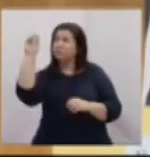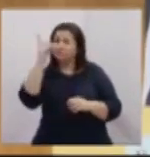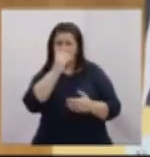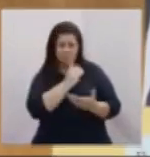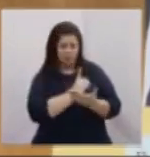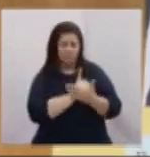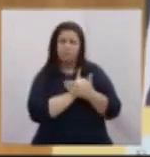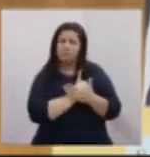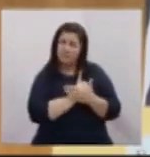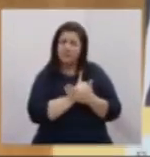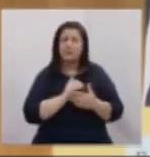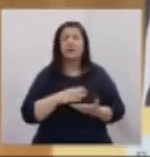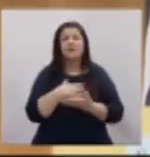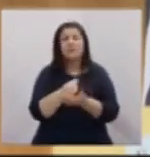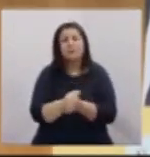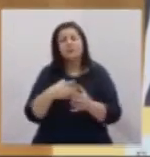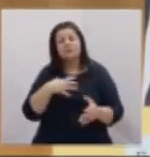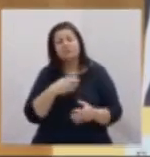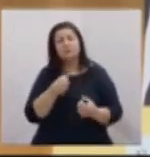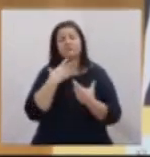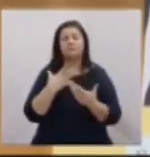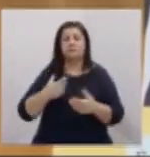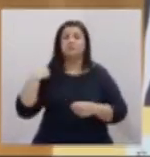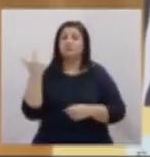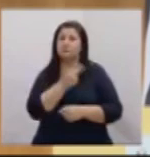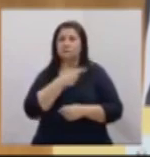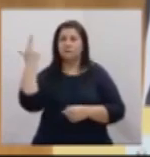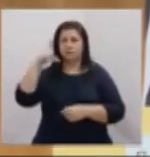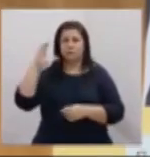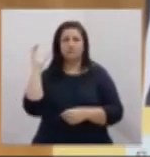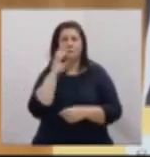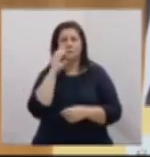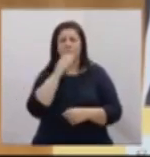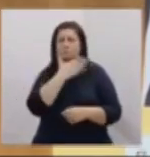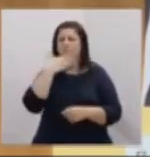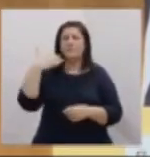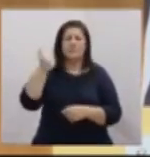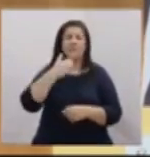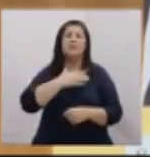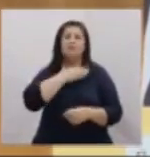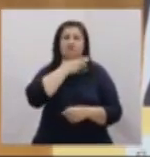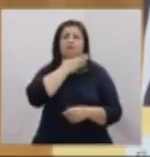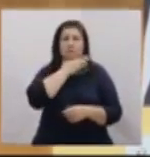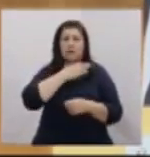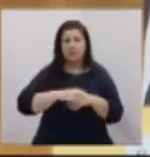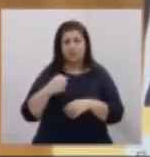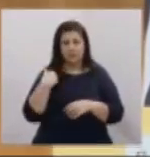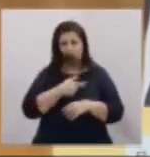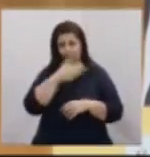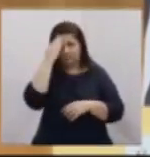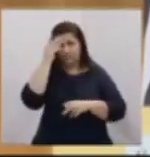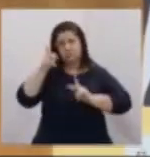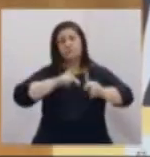conduzir de uma maneira eficaz, para que a gente possa sair o mais rápido possível dessa crise. E nós temos certeza que o nosso povo,